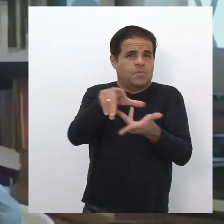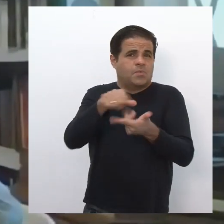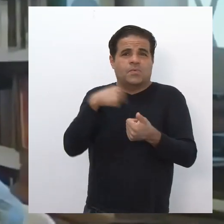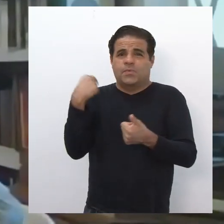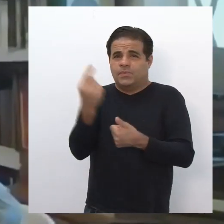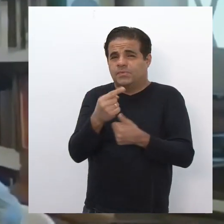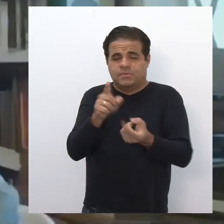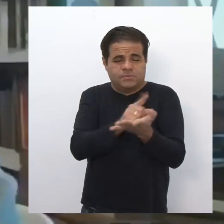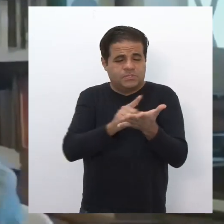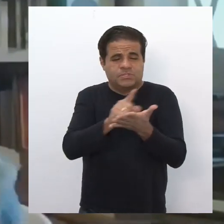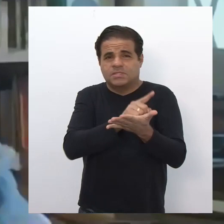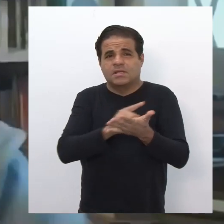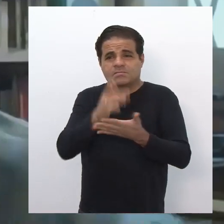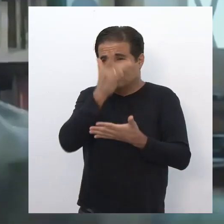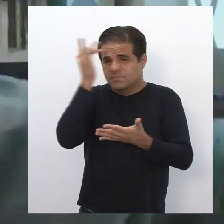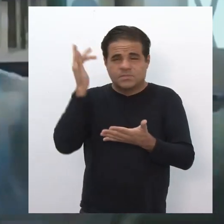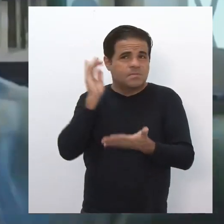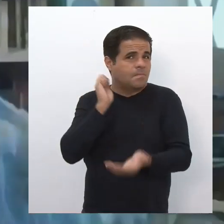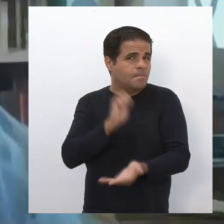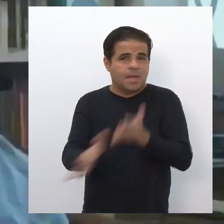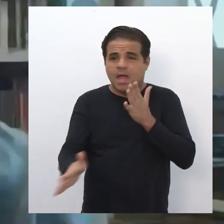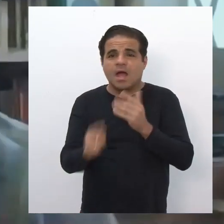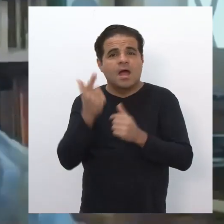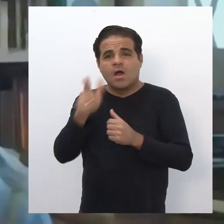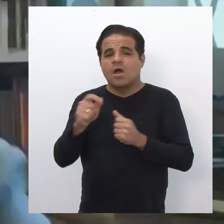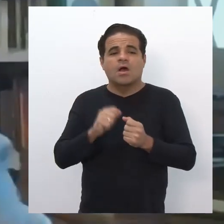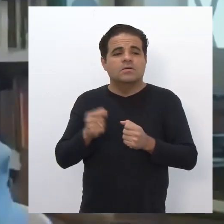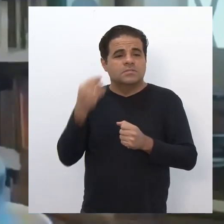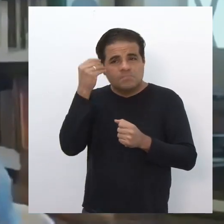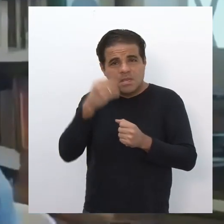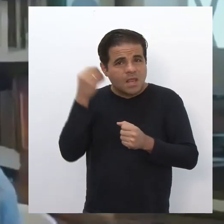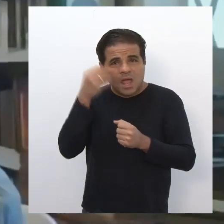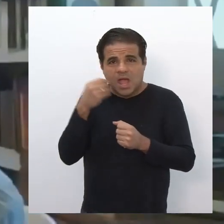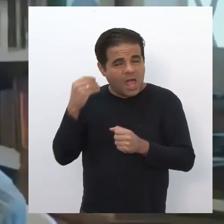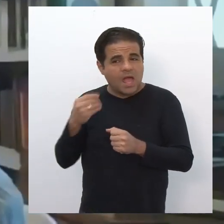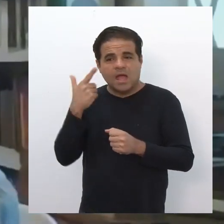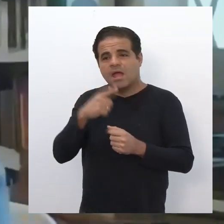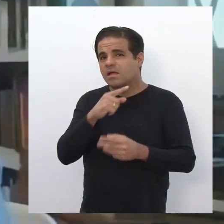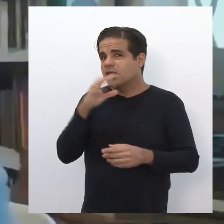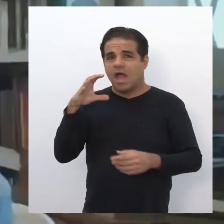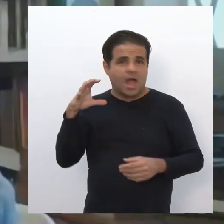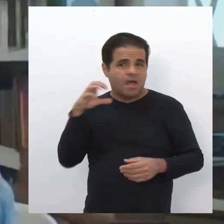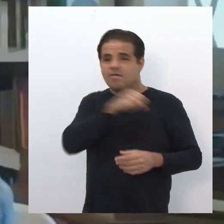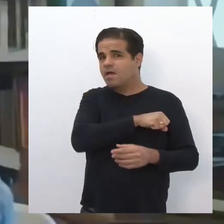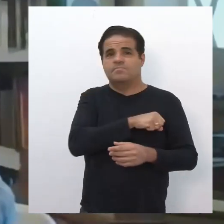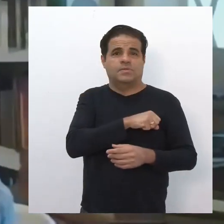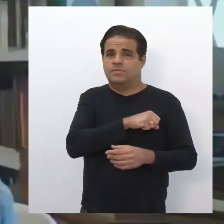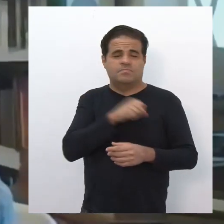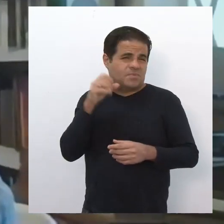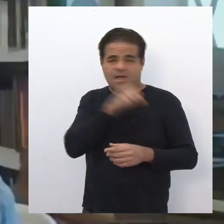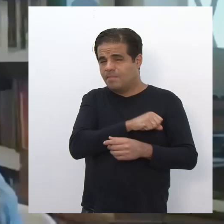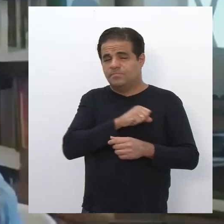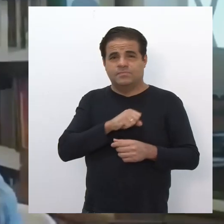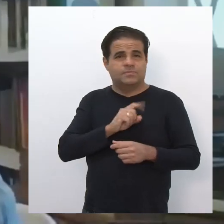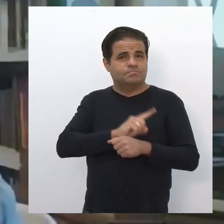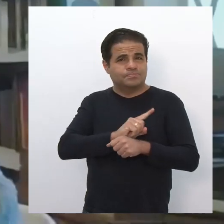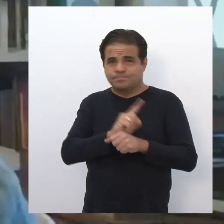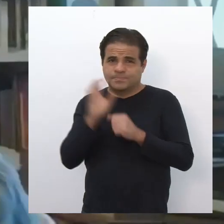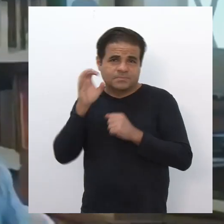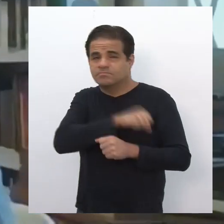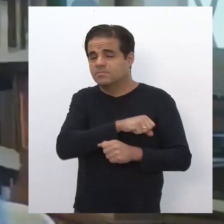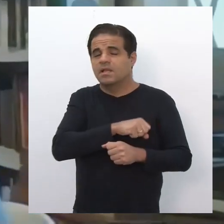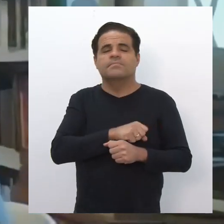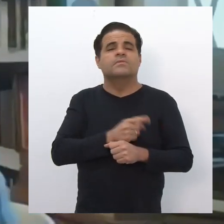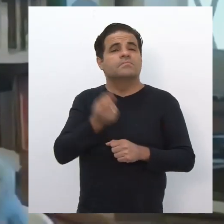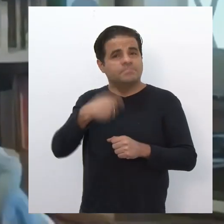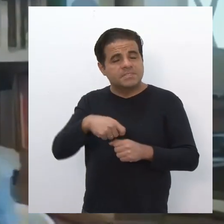agora digital, as pessoas, para escaparem para outra experiência, em 3 segundos, né? Elas escapam. Então, a